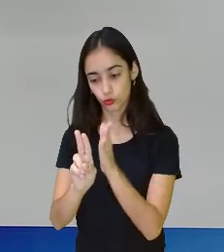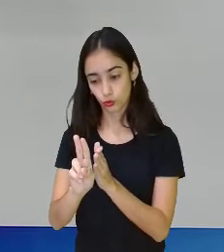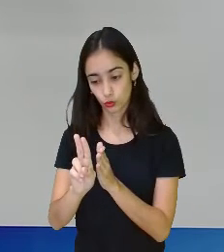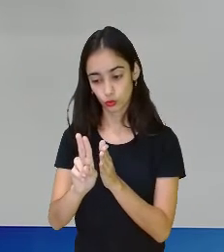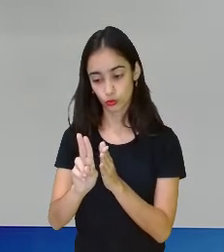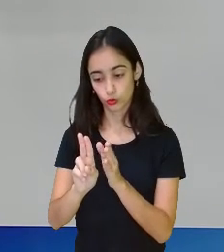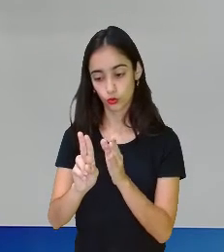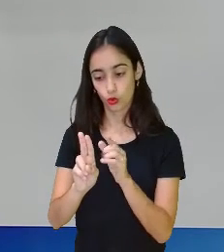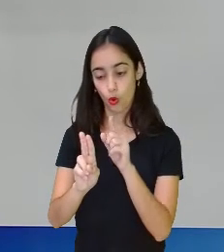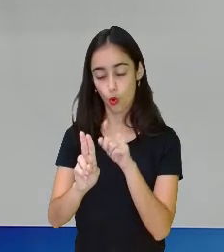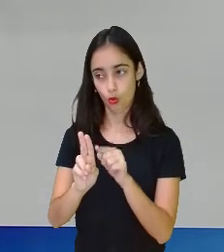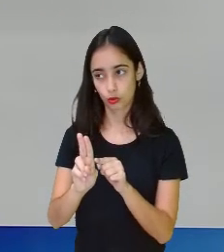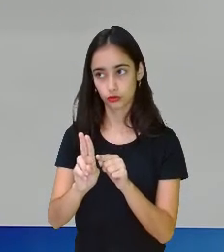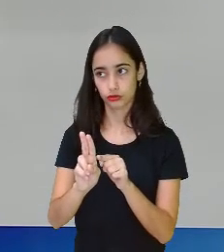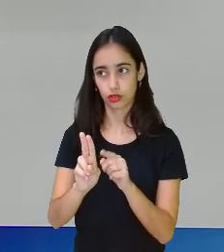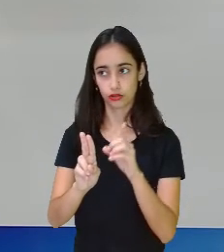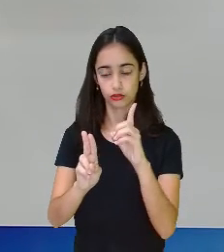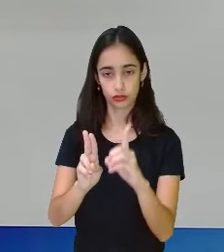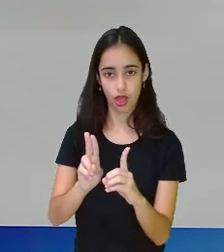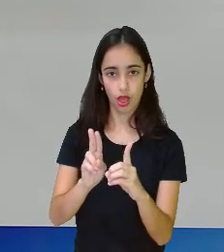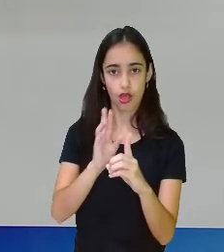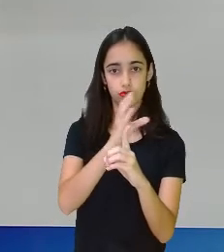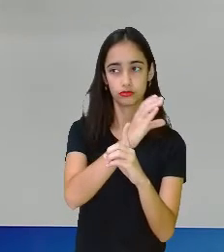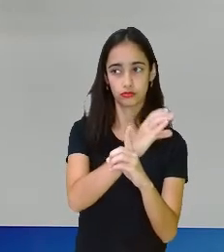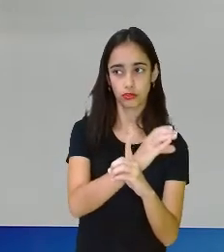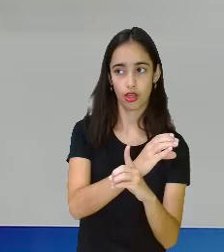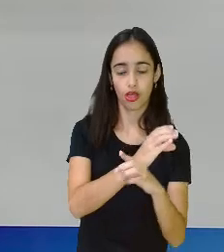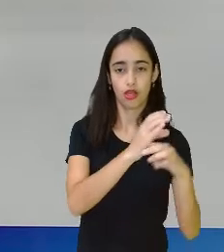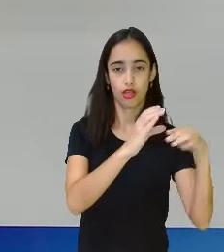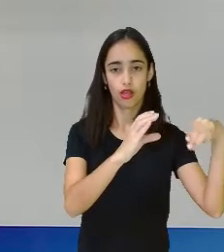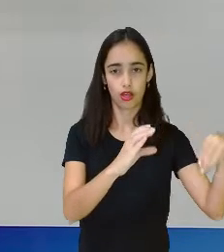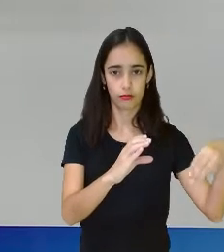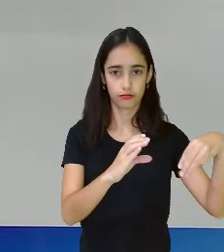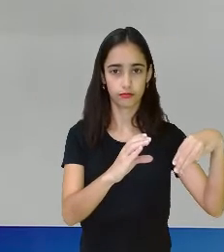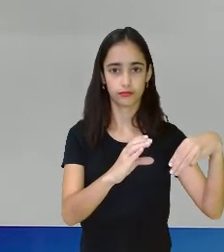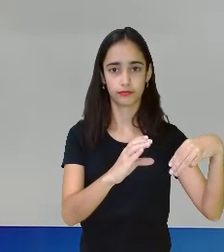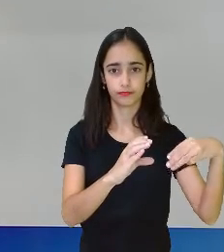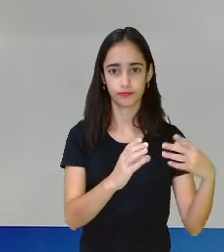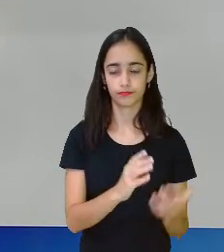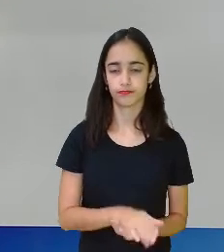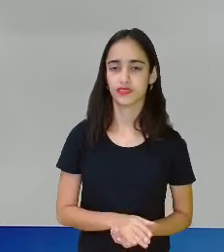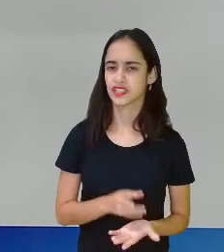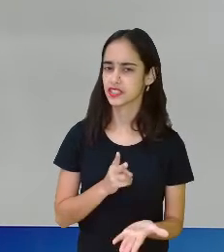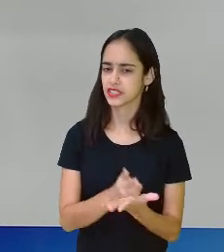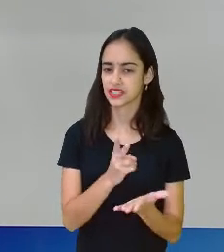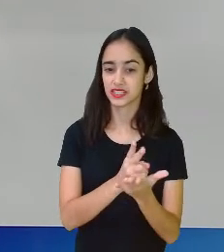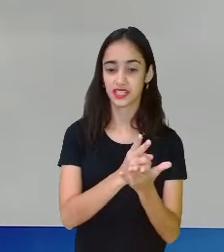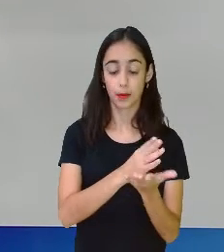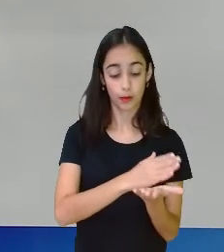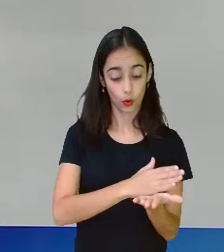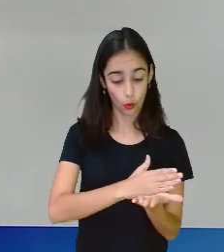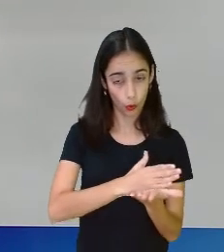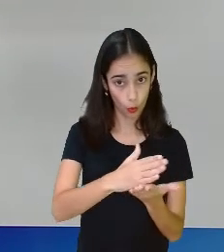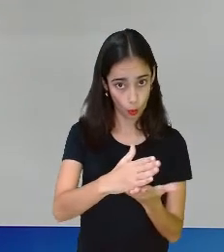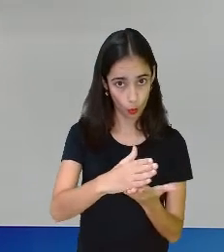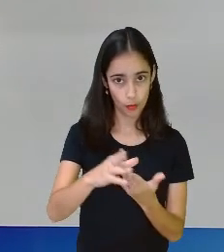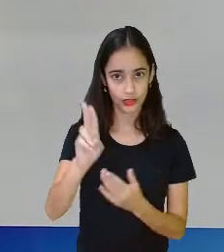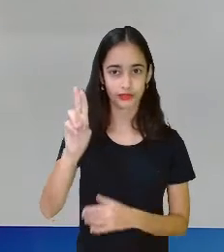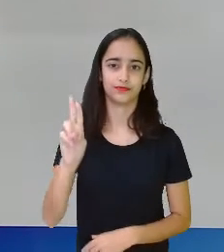É o contrário, é da direita para a esquerda, beleza? Começando do final, que é a